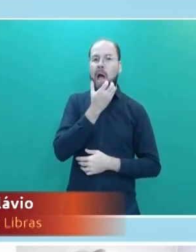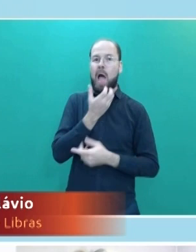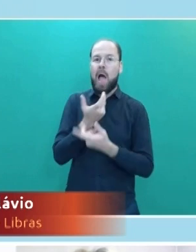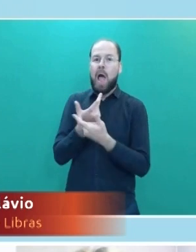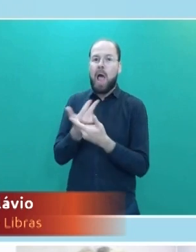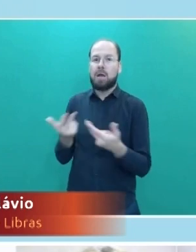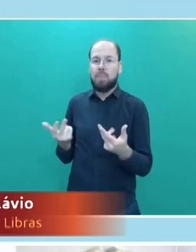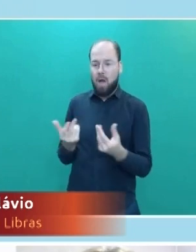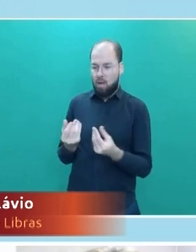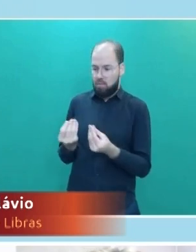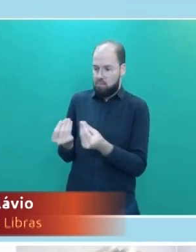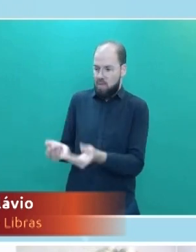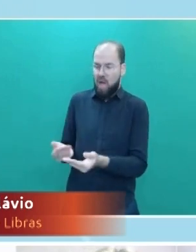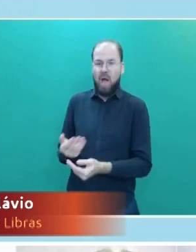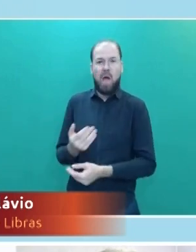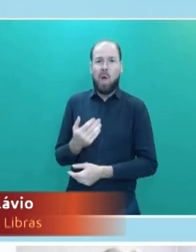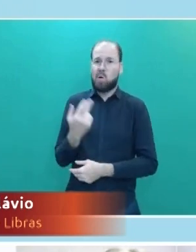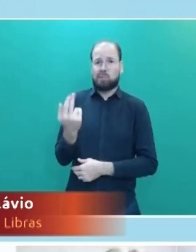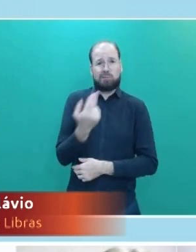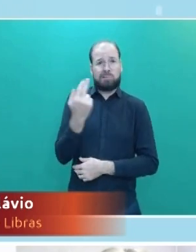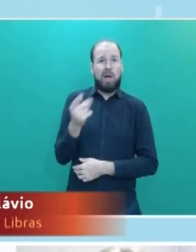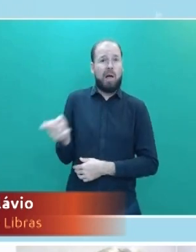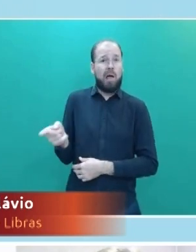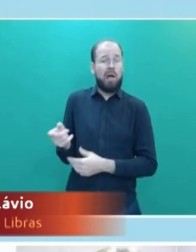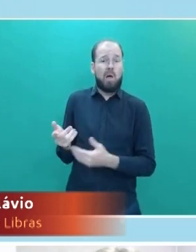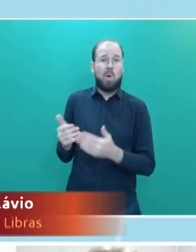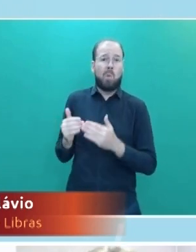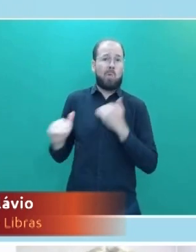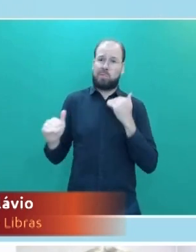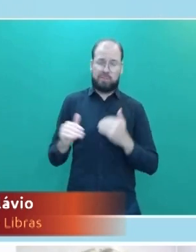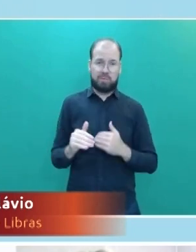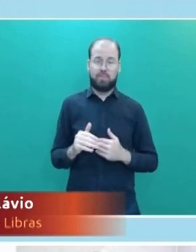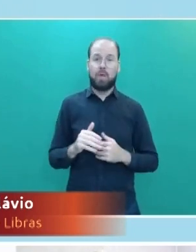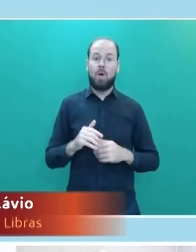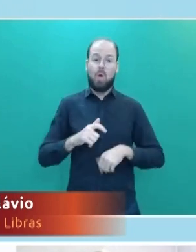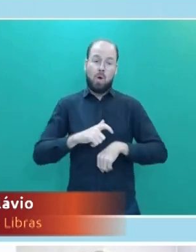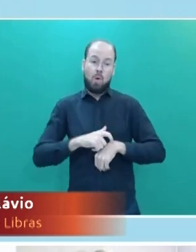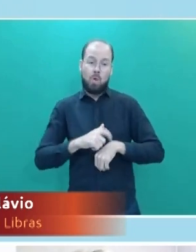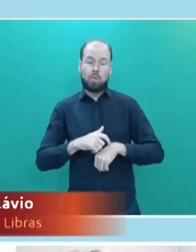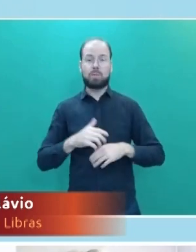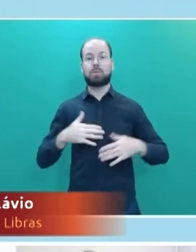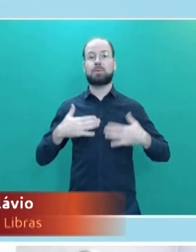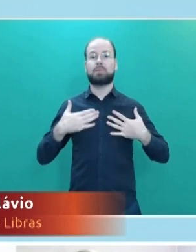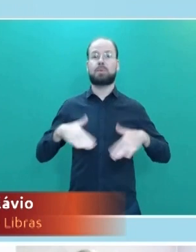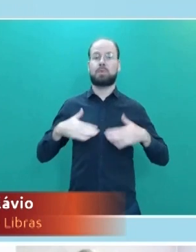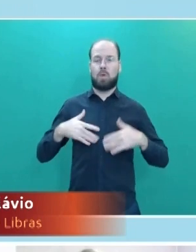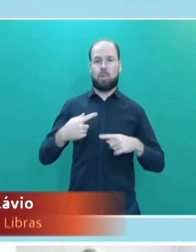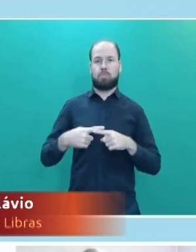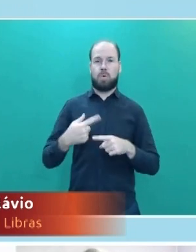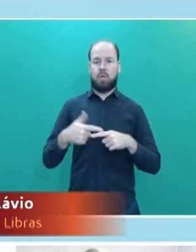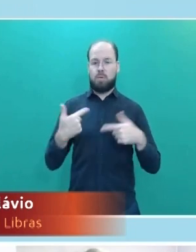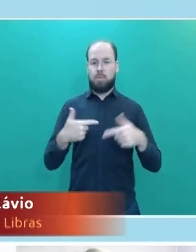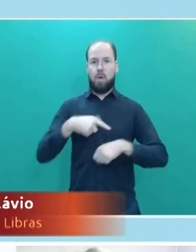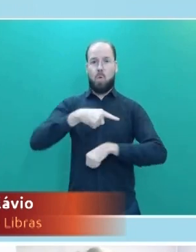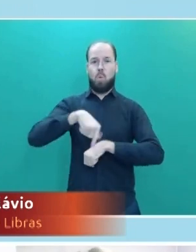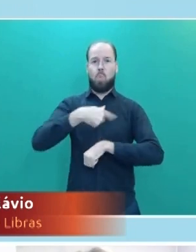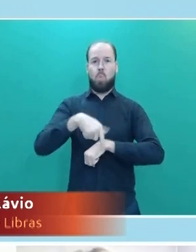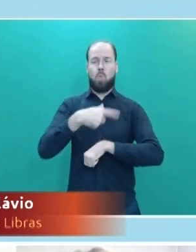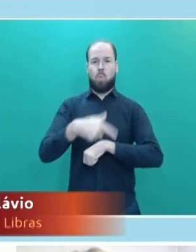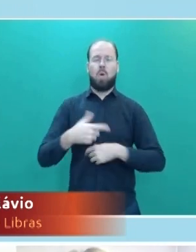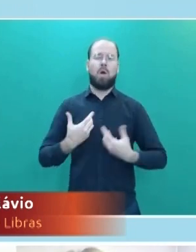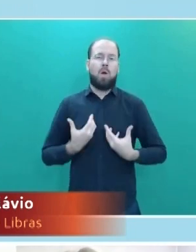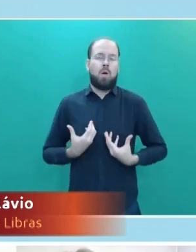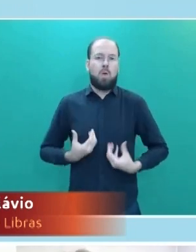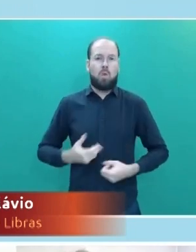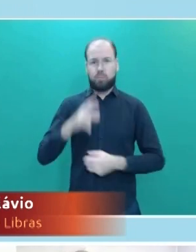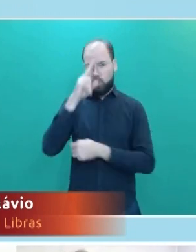A condição que você tem para descansar, quando você descansa, porque são jornadas exaustivas. E eu acho que